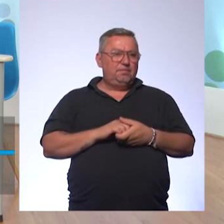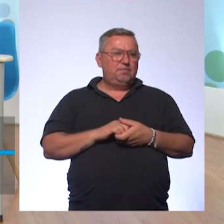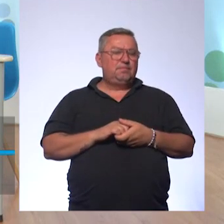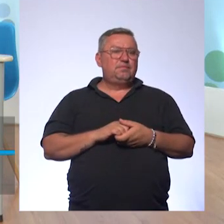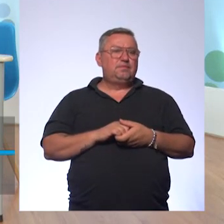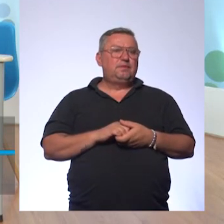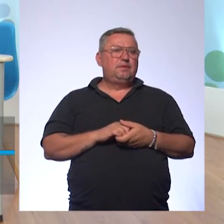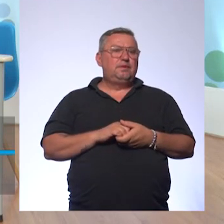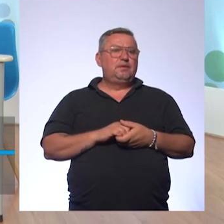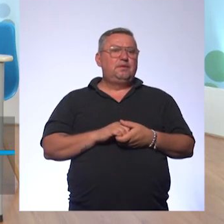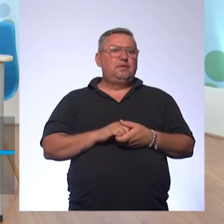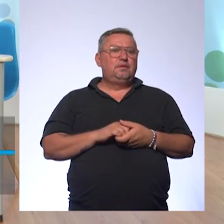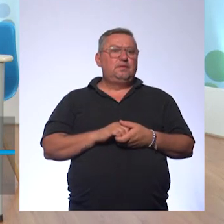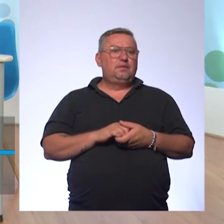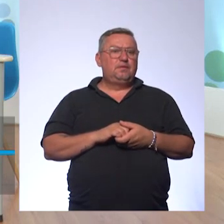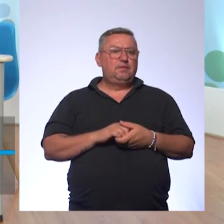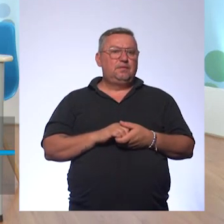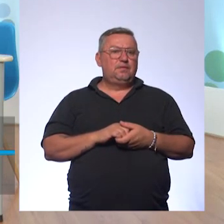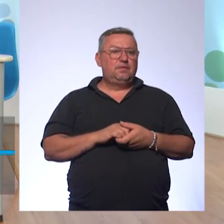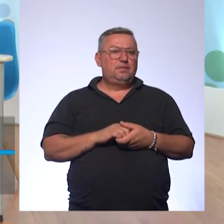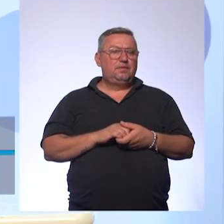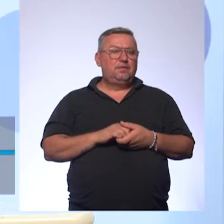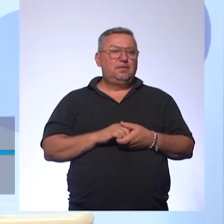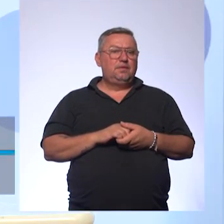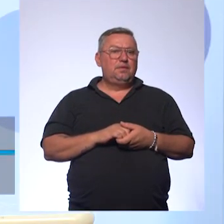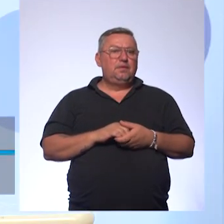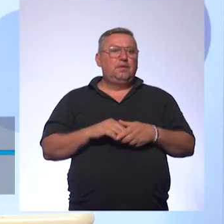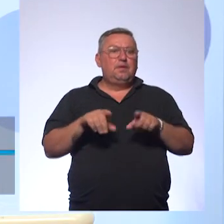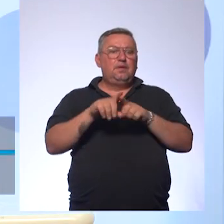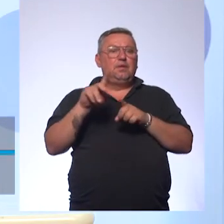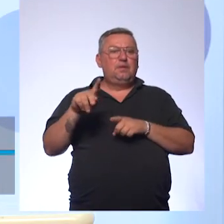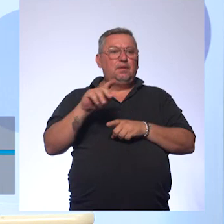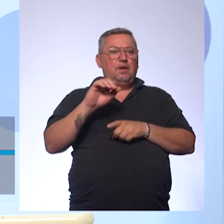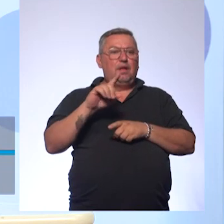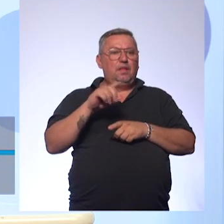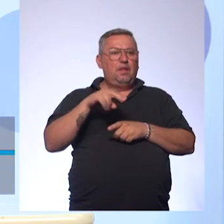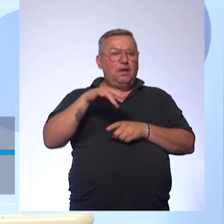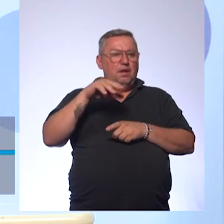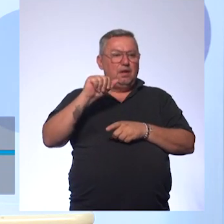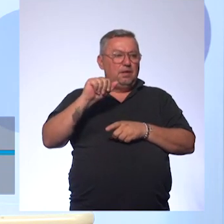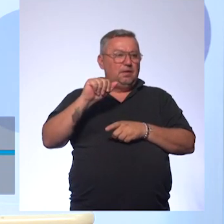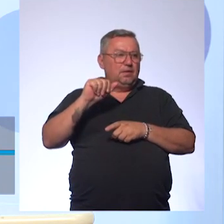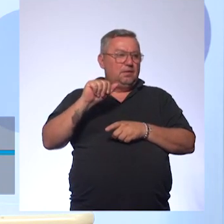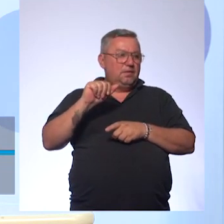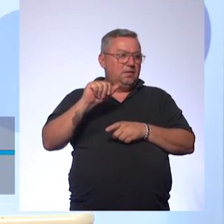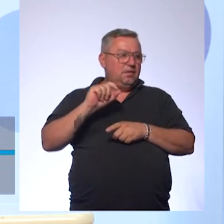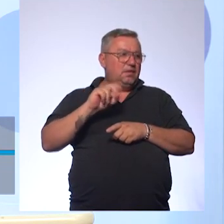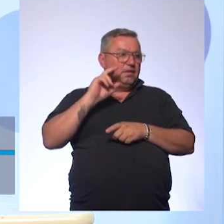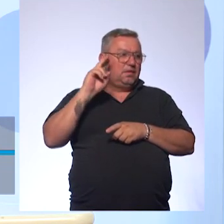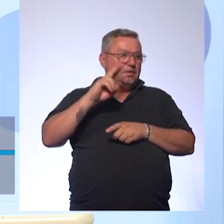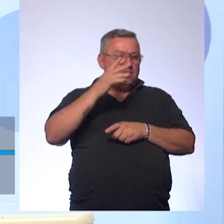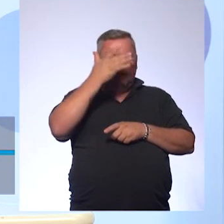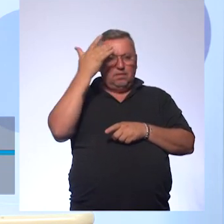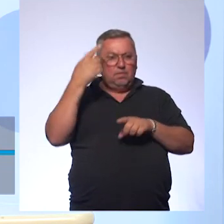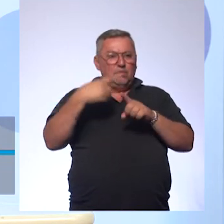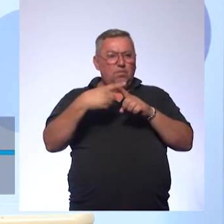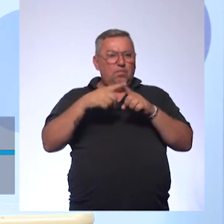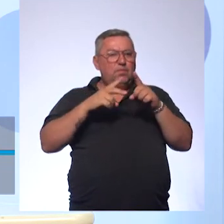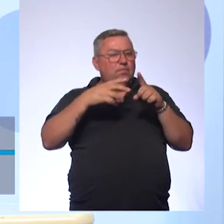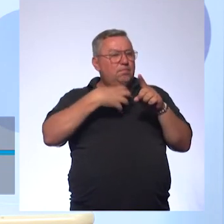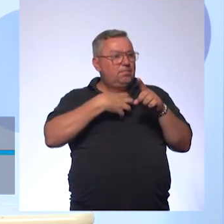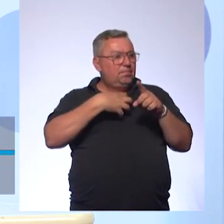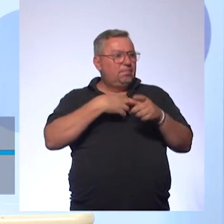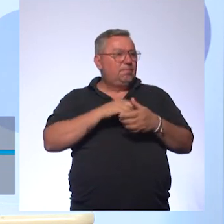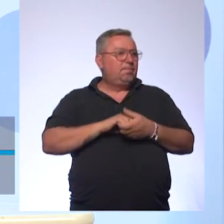outro vem, comenta o comentário, né? Deixa eu fazer uma sistematizaçãozinha na aula, e aí a gente